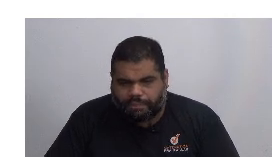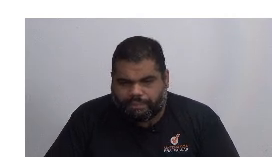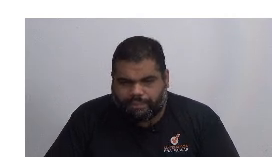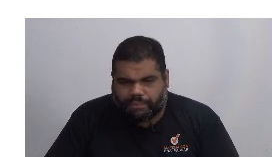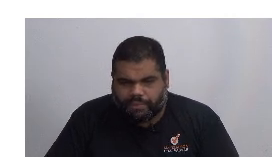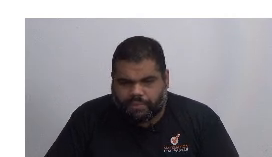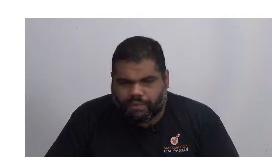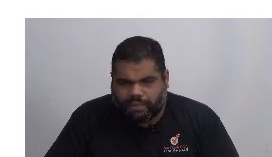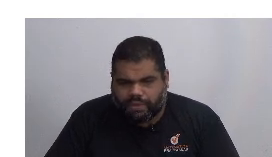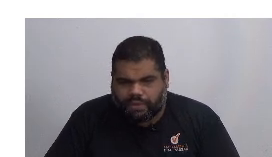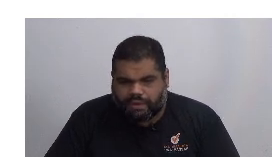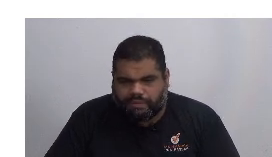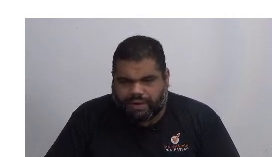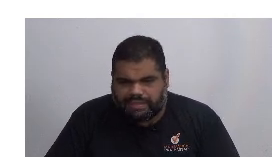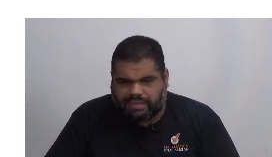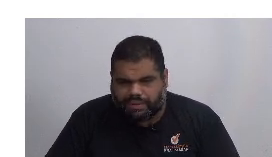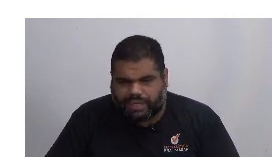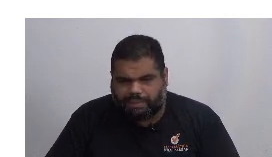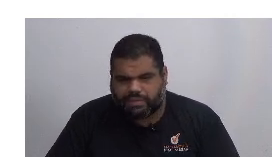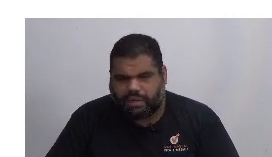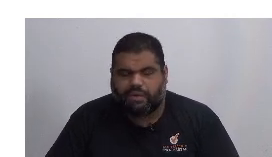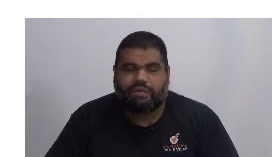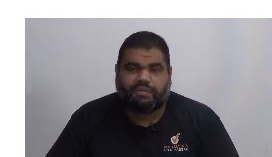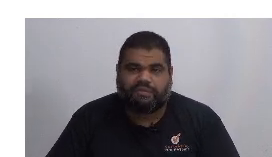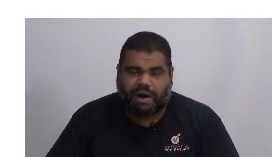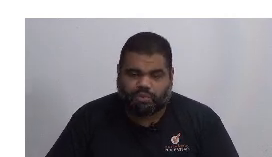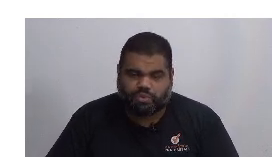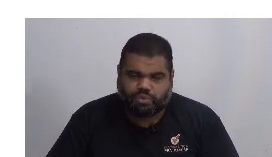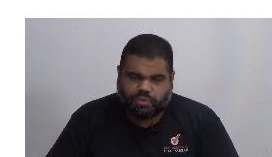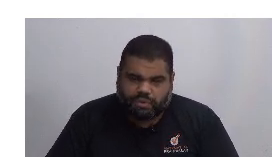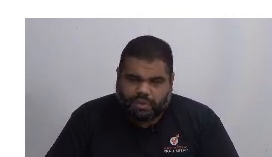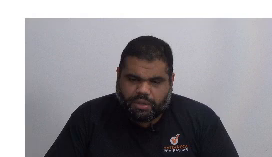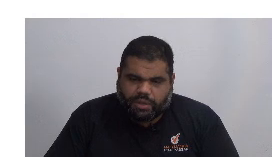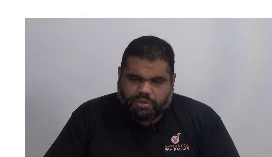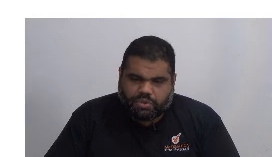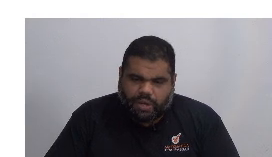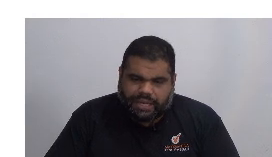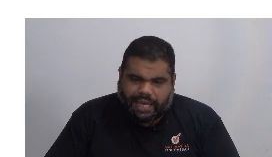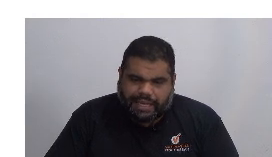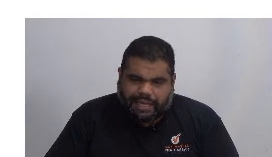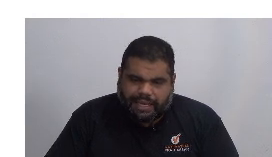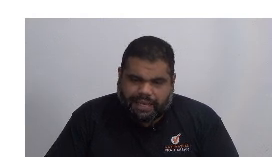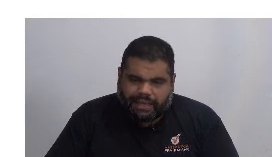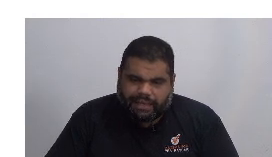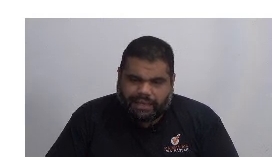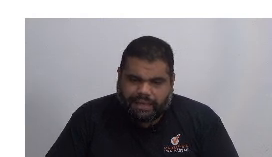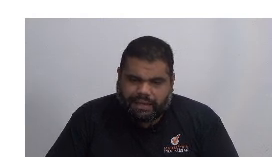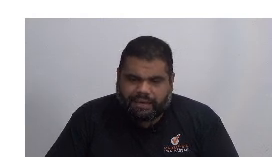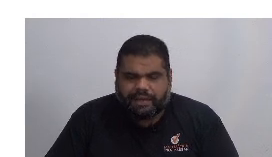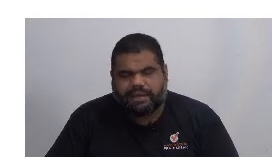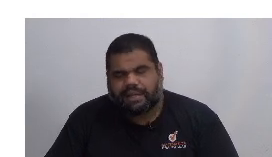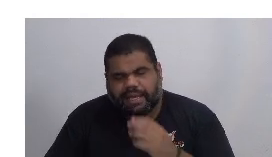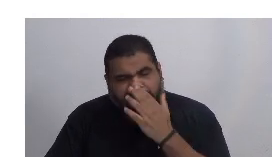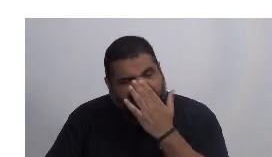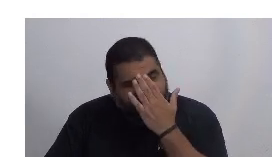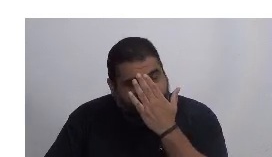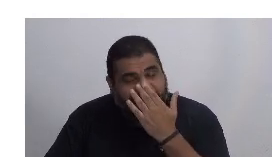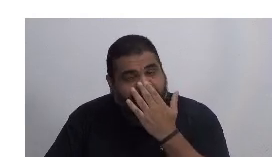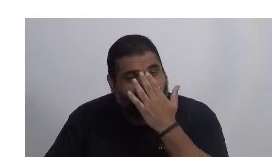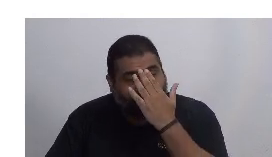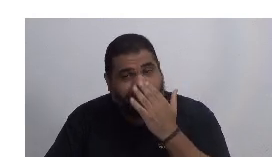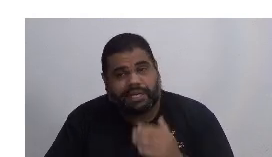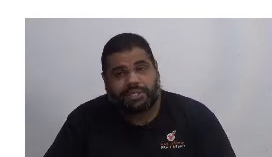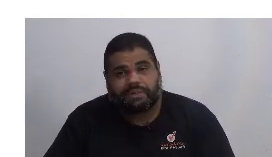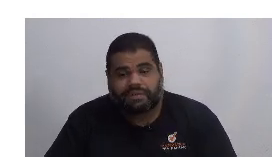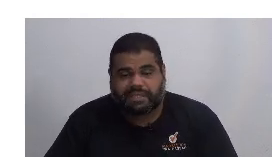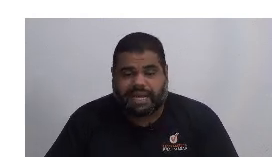Durmo vai ser o que, pessoal? Falso. Só que aqui, quem é que está aqui?